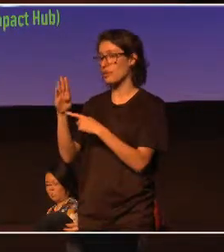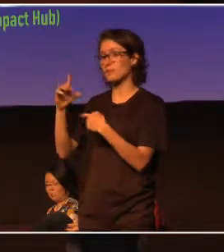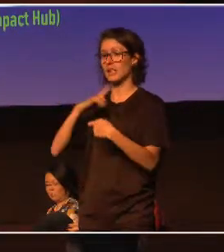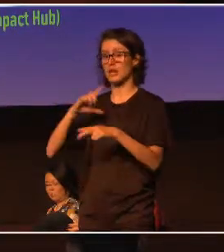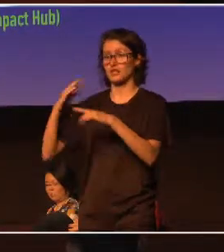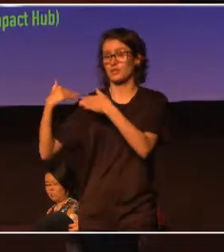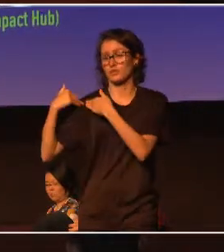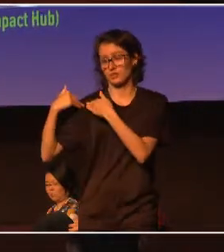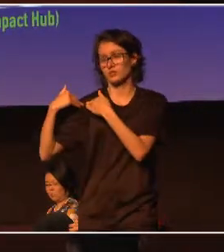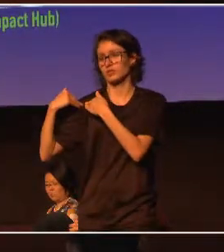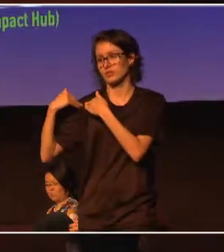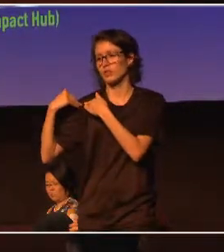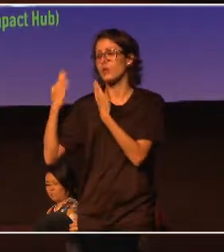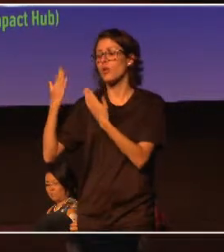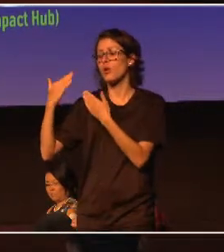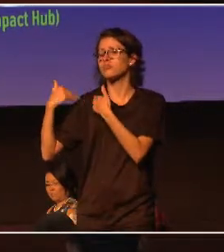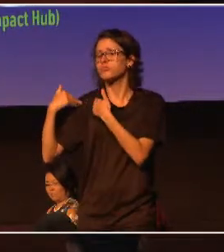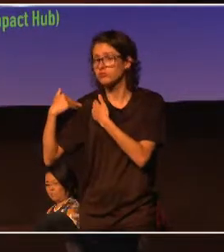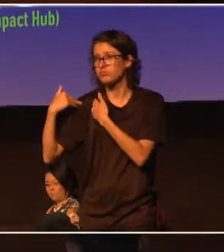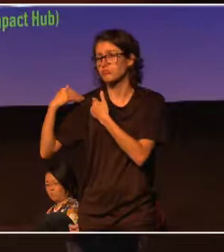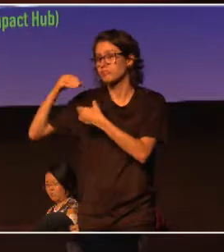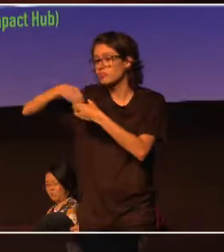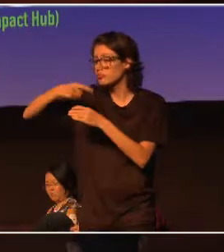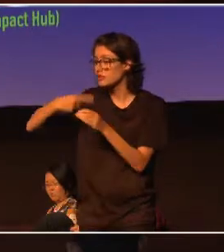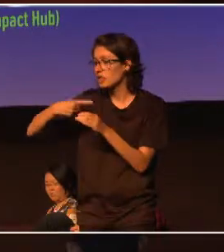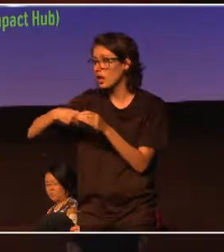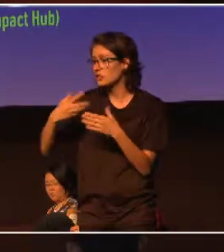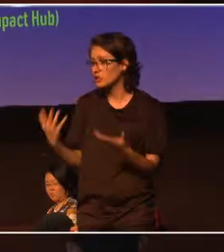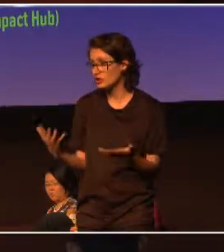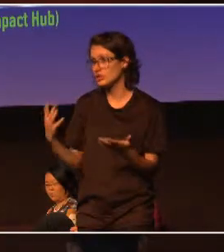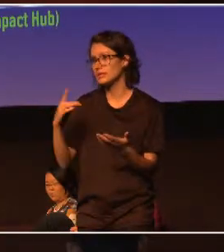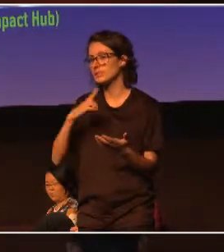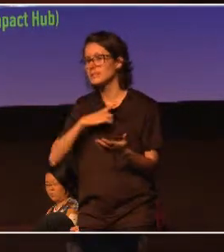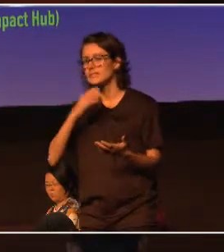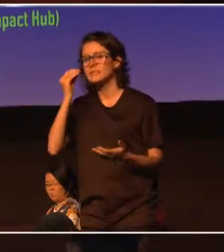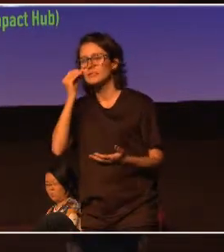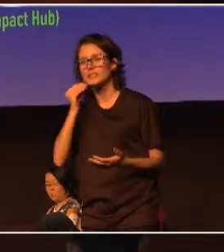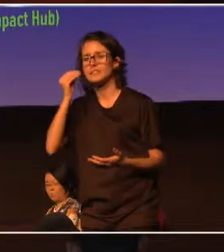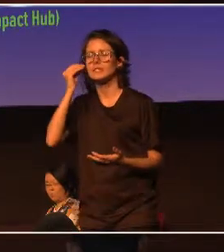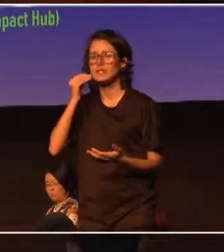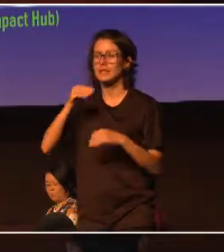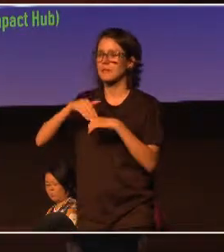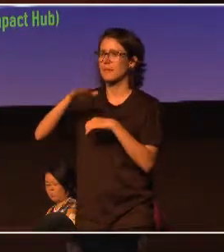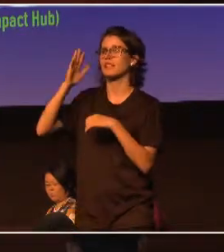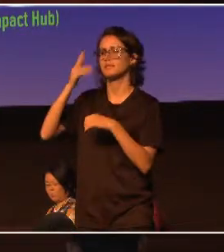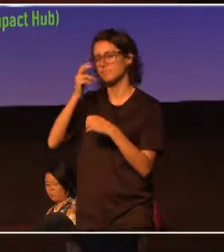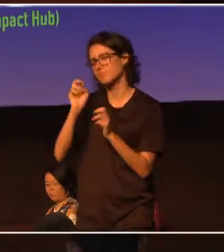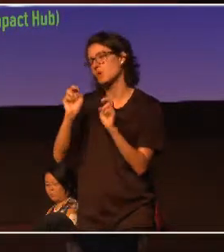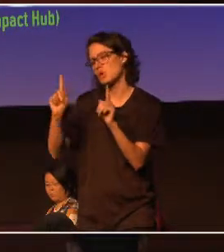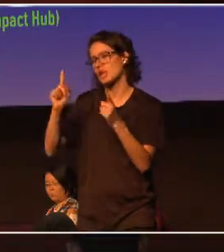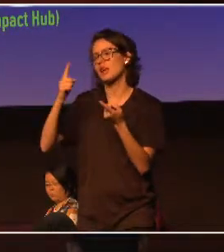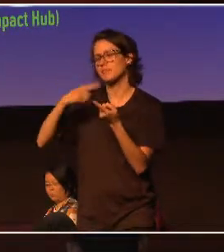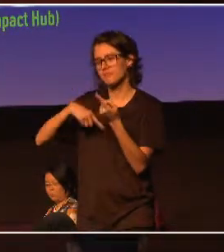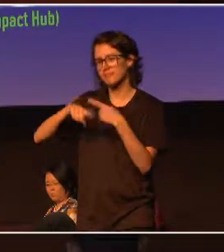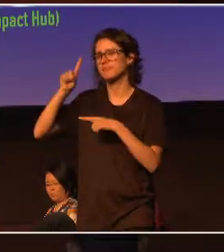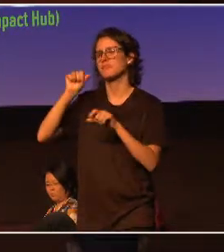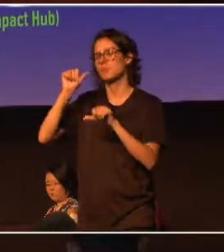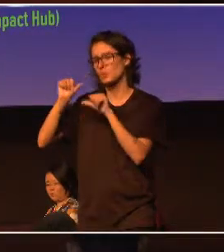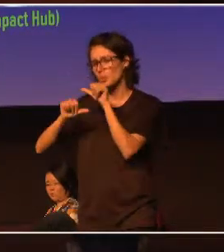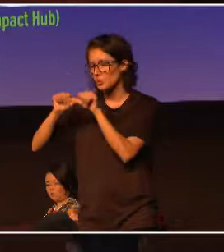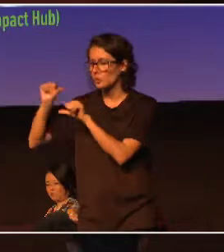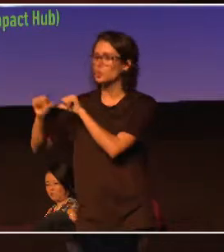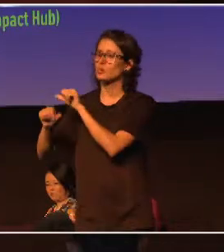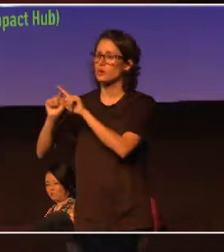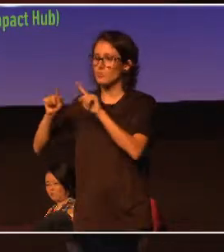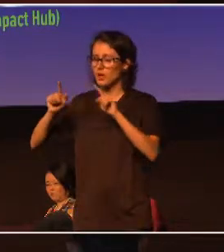nessa sua cidade, e eu acho que isso, né, a gente tenta ao máximo, por mais que tenha crescido e tenha mudado um monte de coisa,